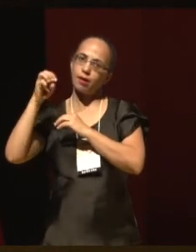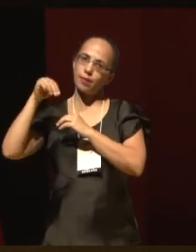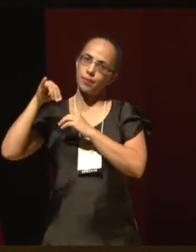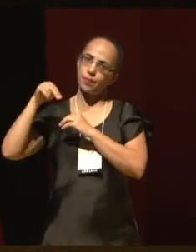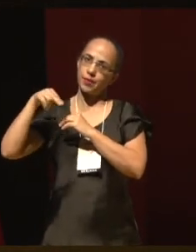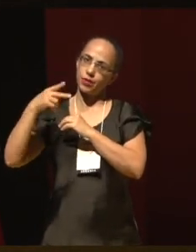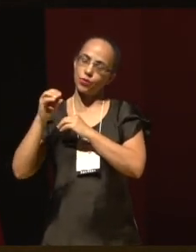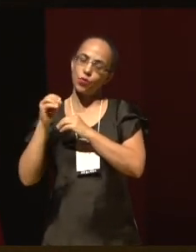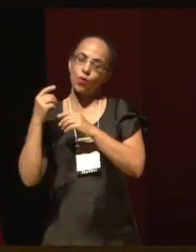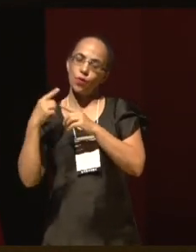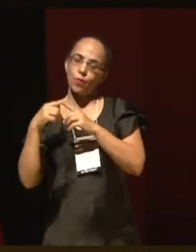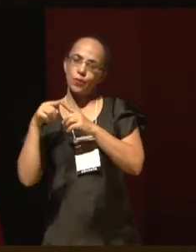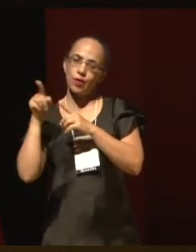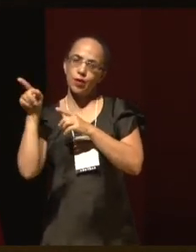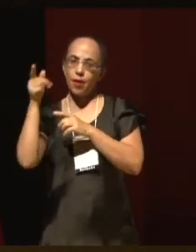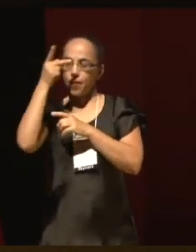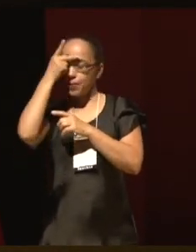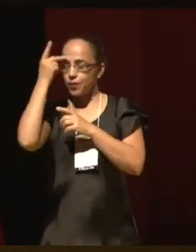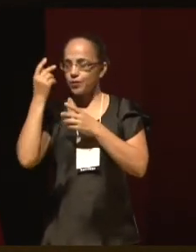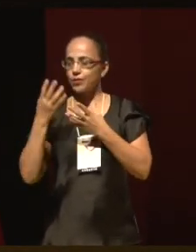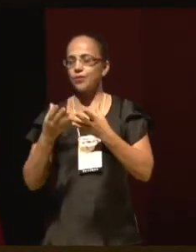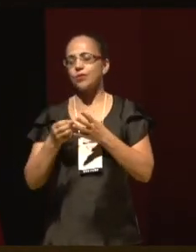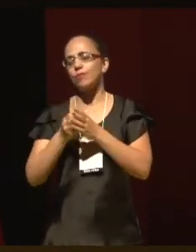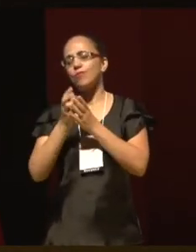têm boas condições para fazer.